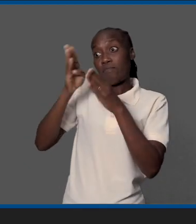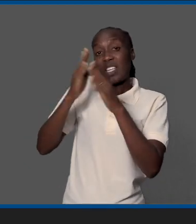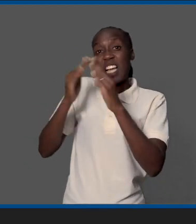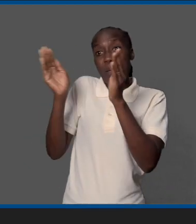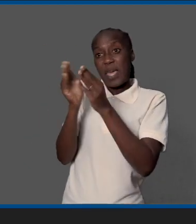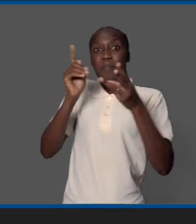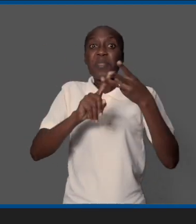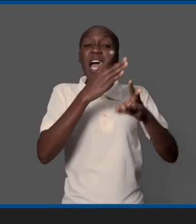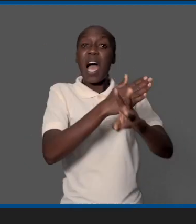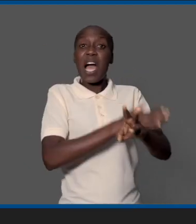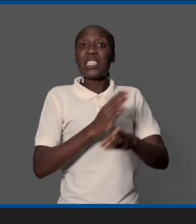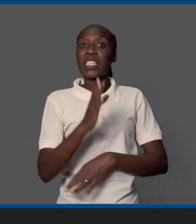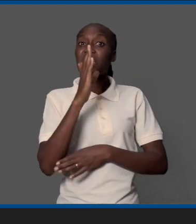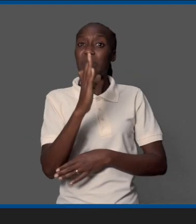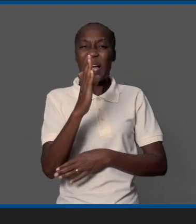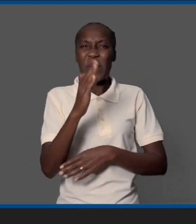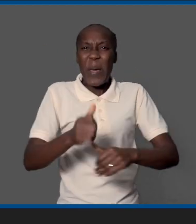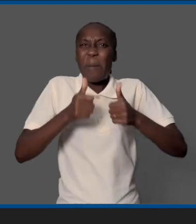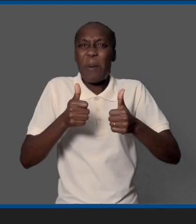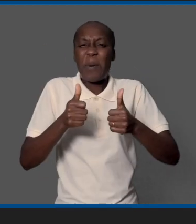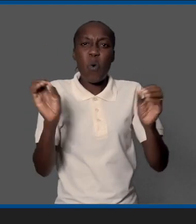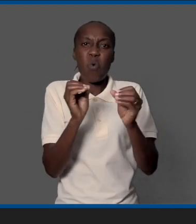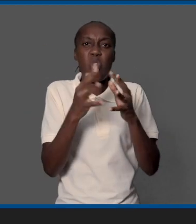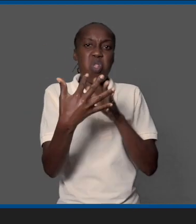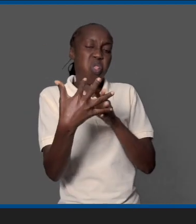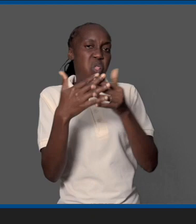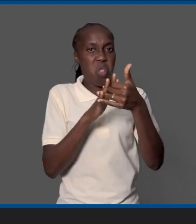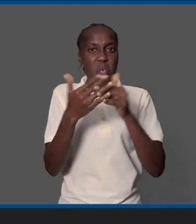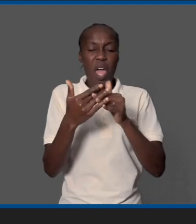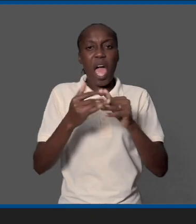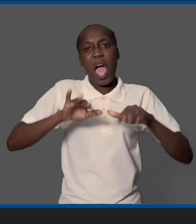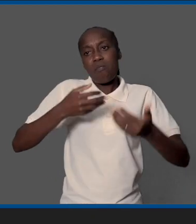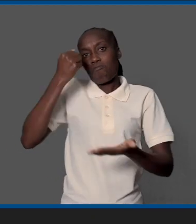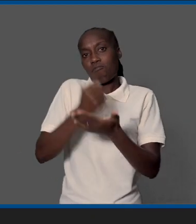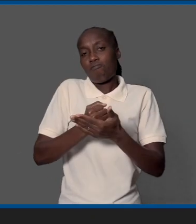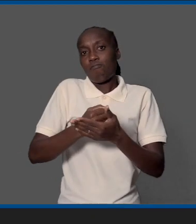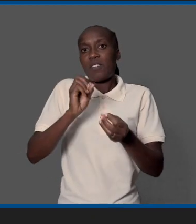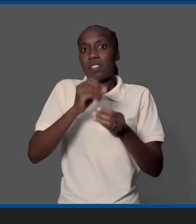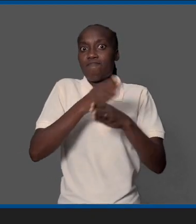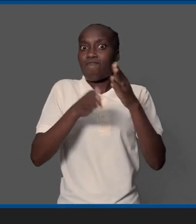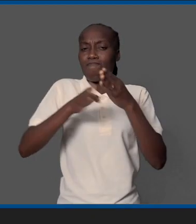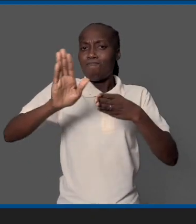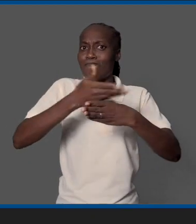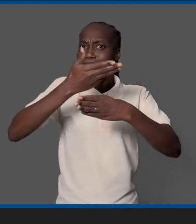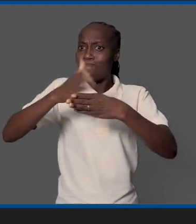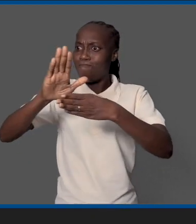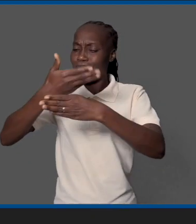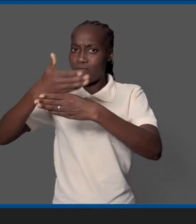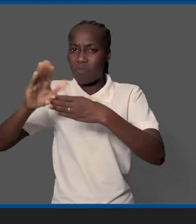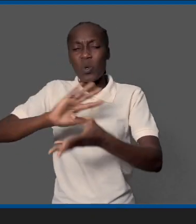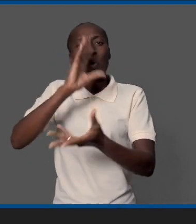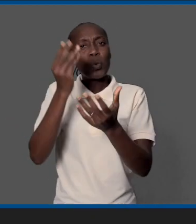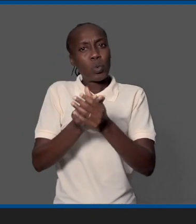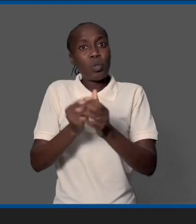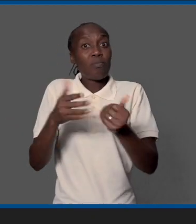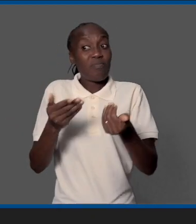E a casa de banho não era de... Era uma casa de banho pecária. Então, consegui reabilitar a casa de banho. Isso tudo,